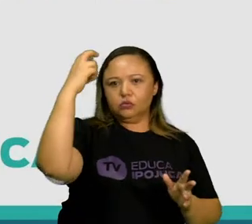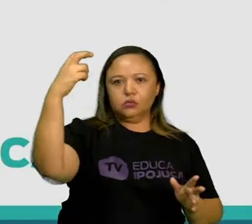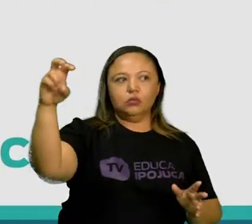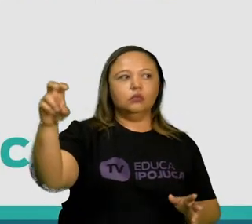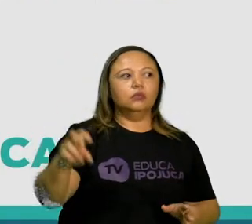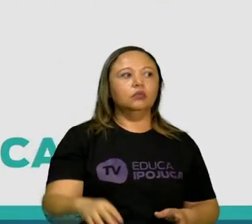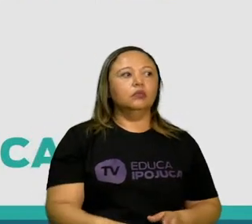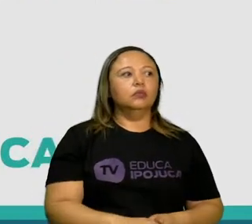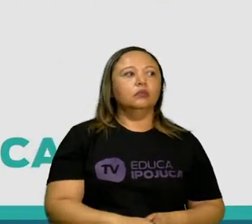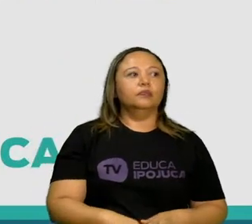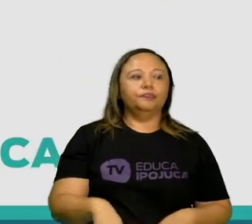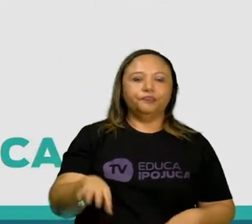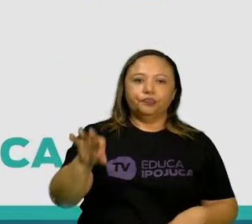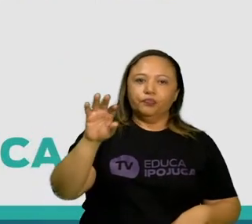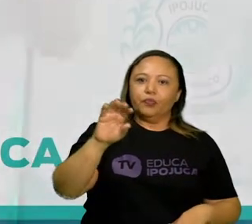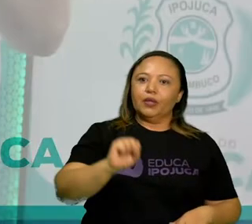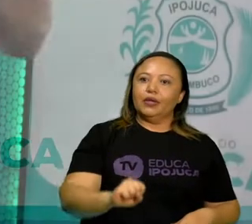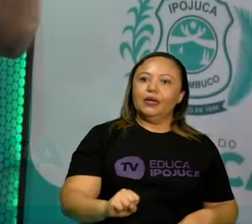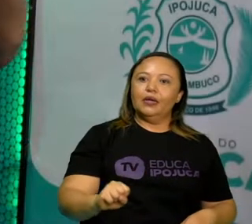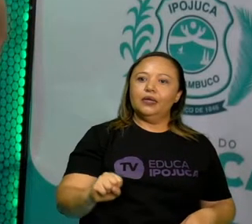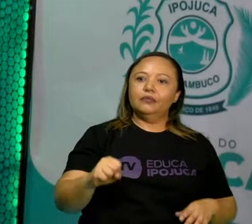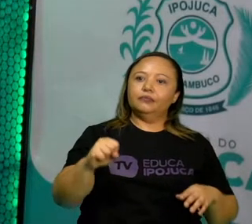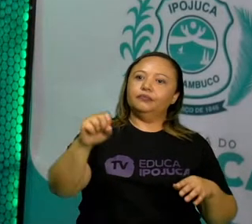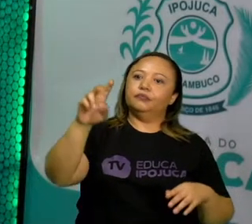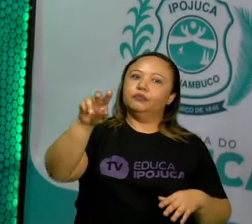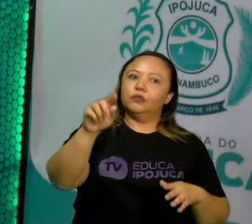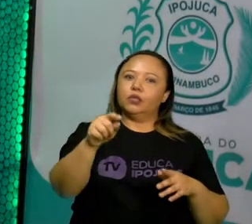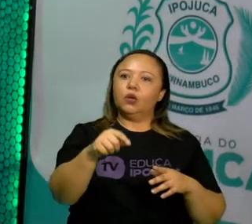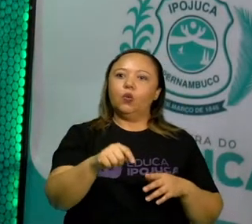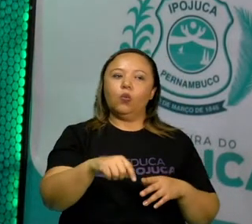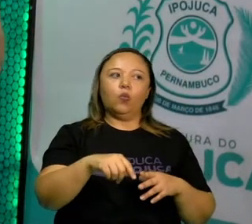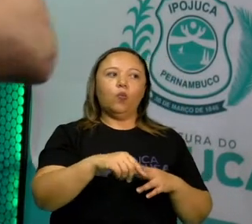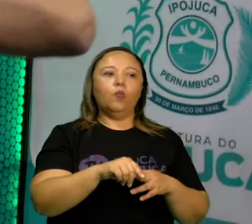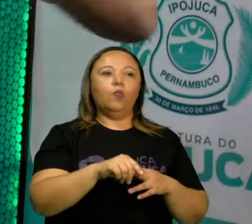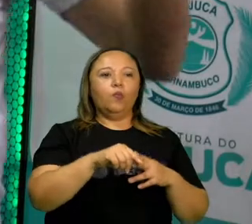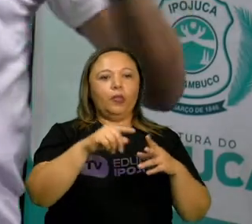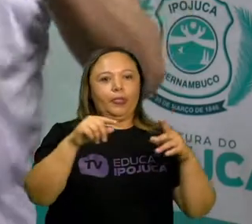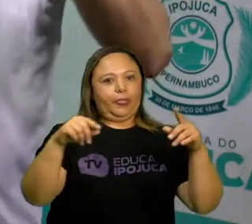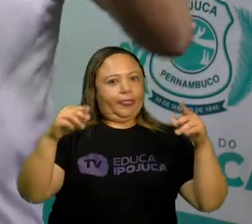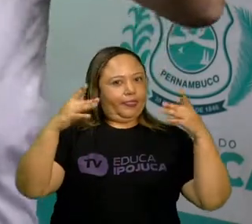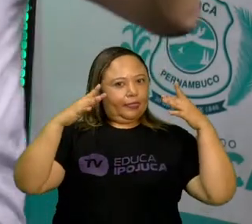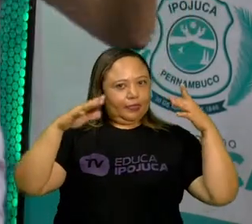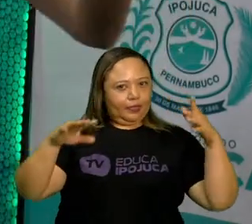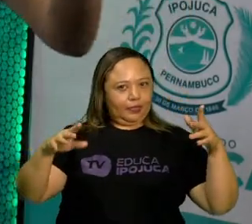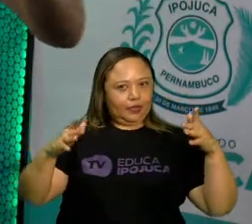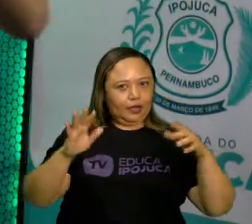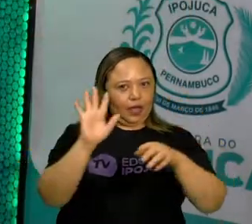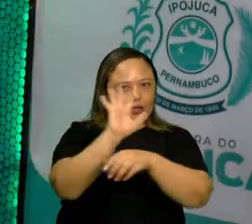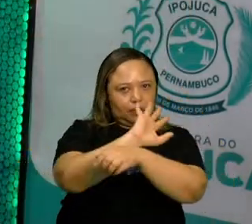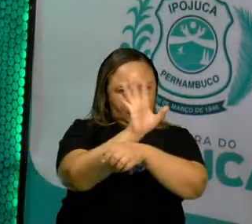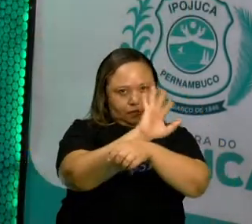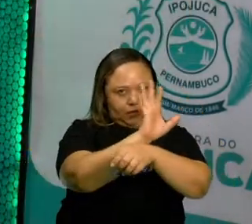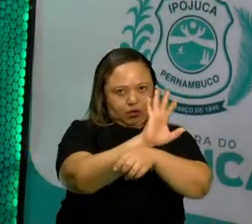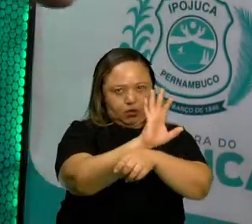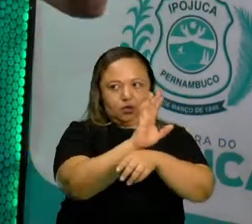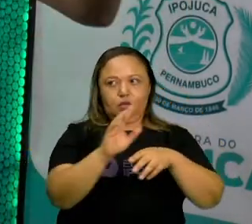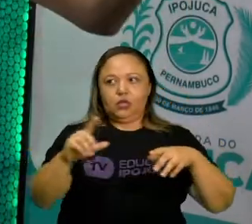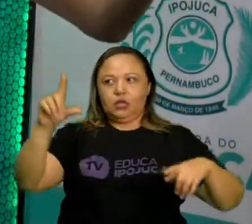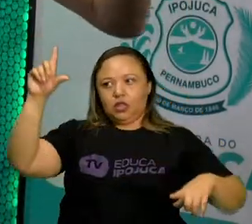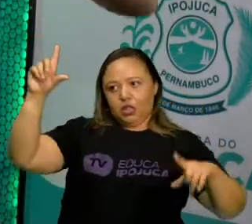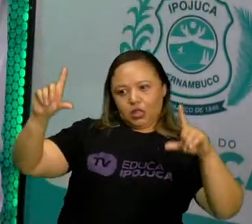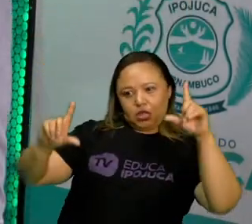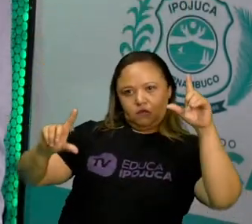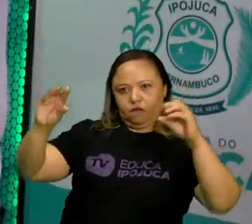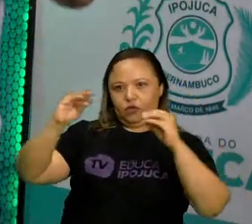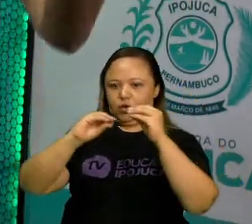audiovisual audivisual são dois cinema TV Então quando você ver um filme uma série